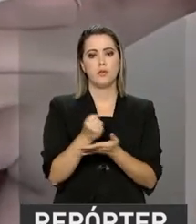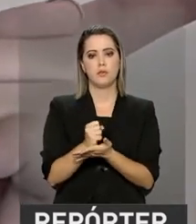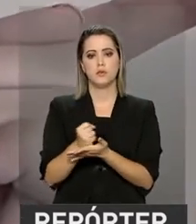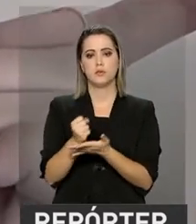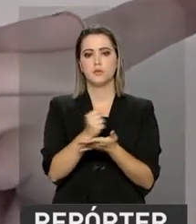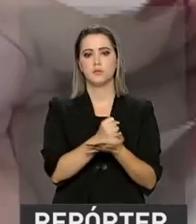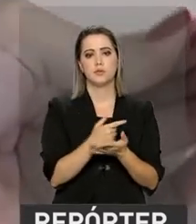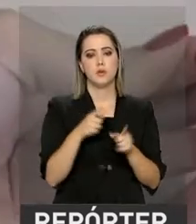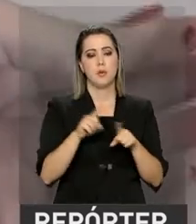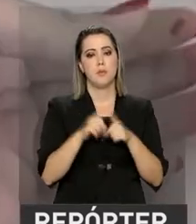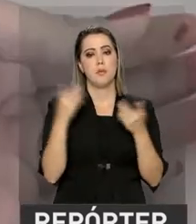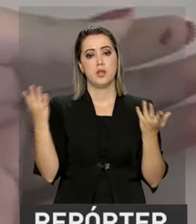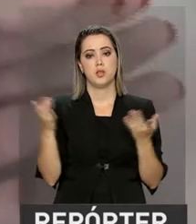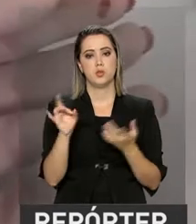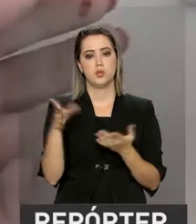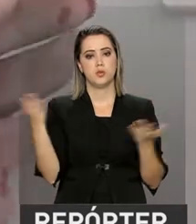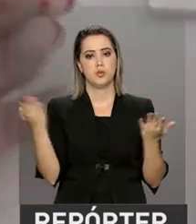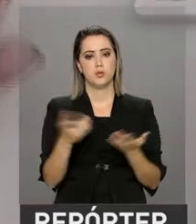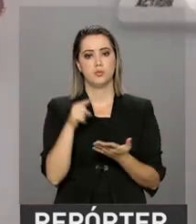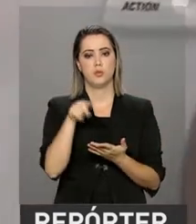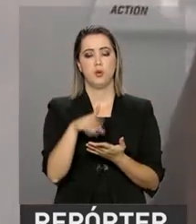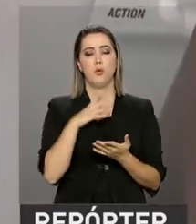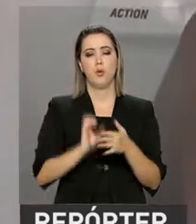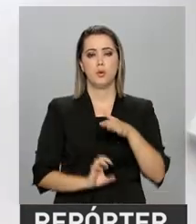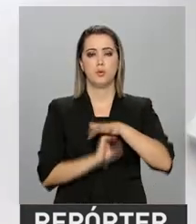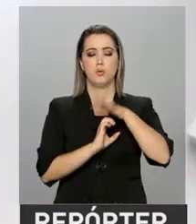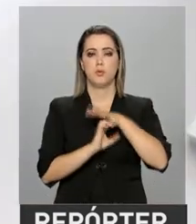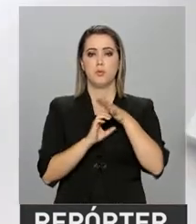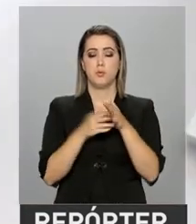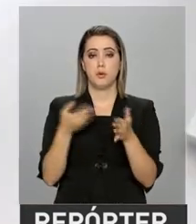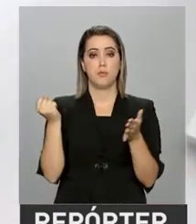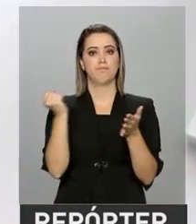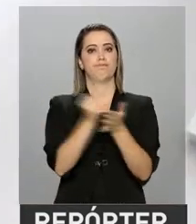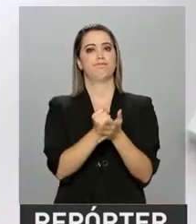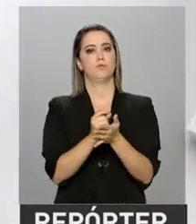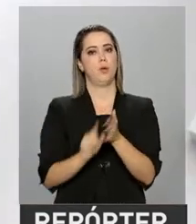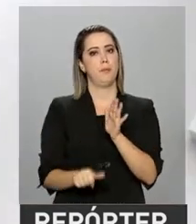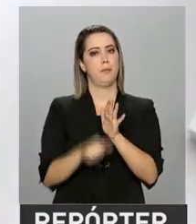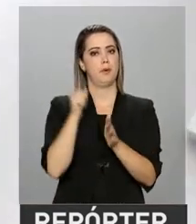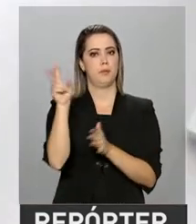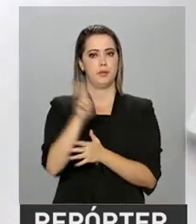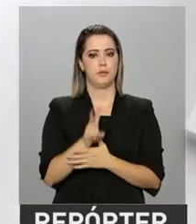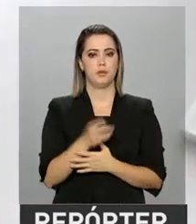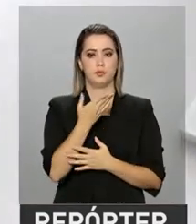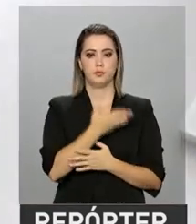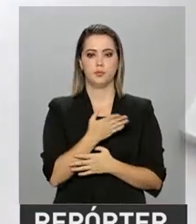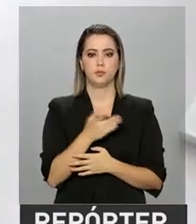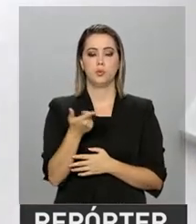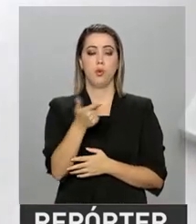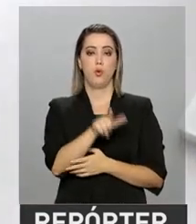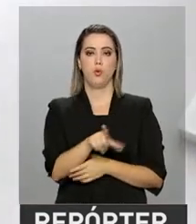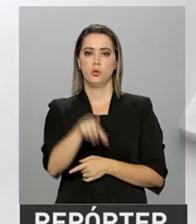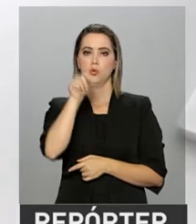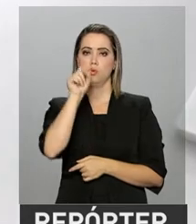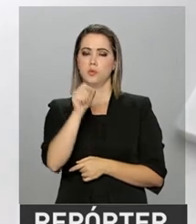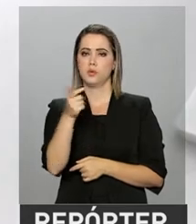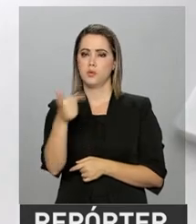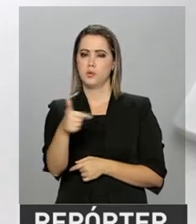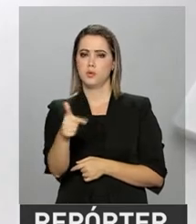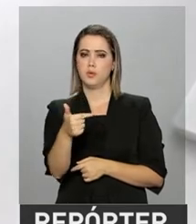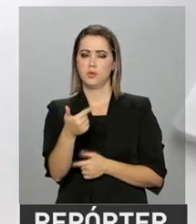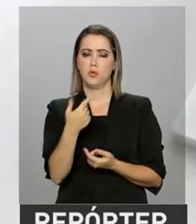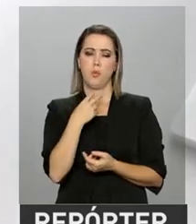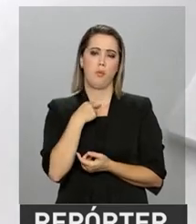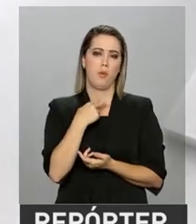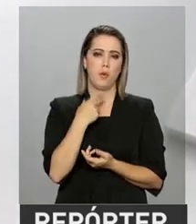drogarias mas só agora que uma empresa registrou o primeiro teste na anvisa o material será mais uma opção para quem não pode fazer